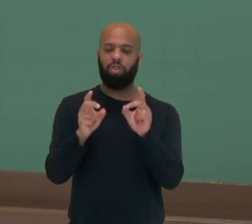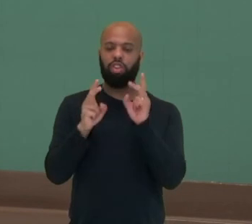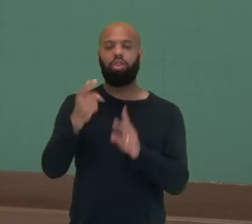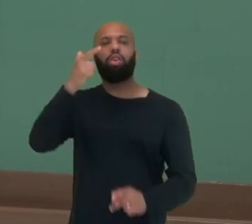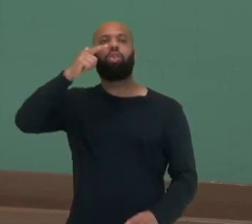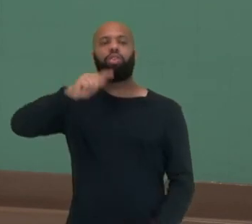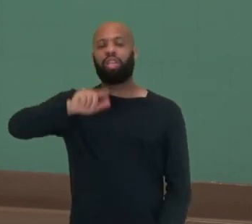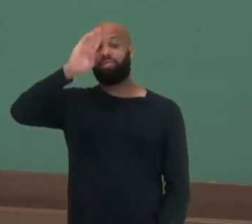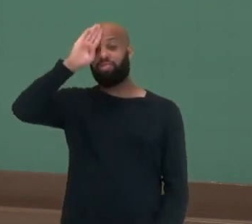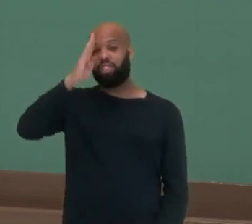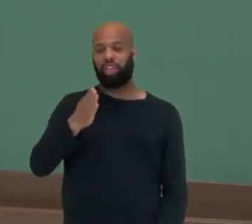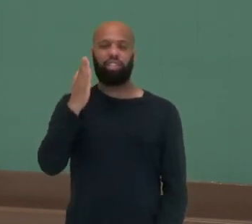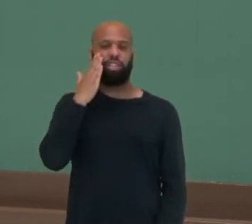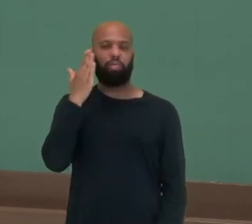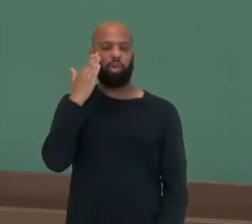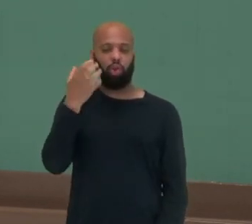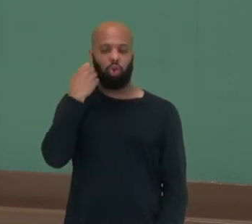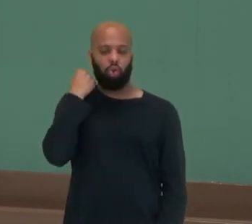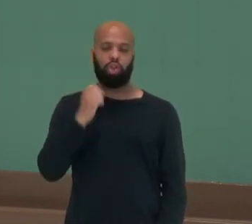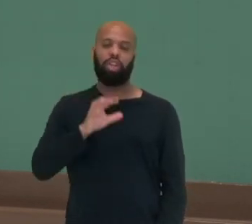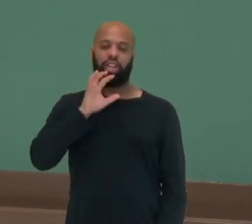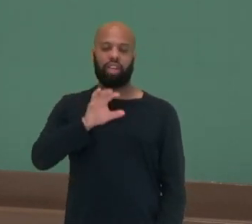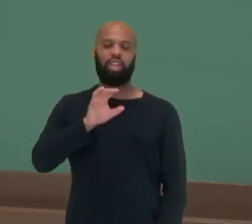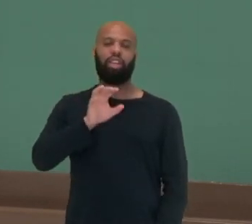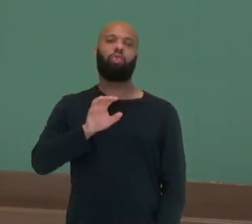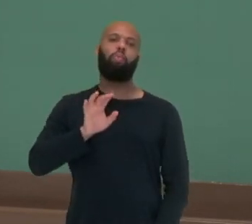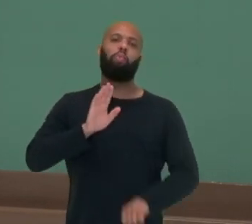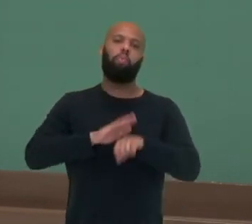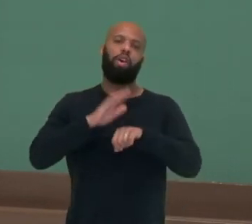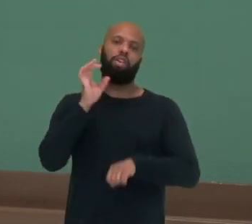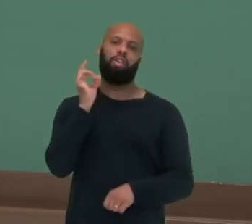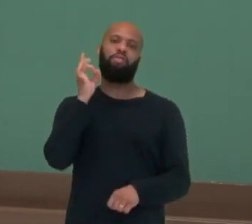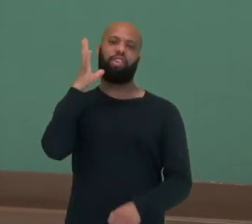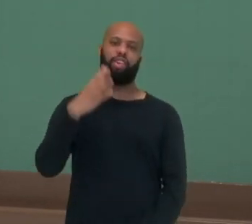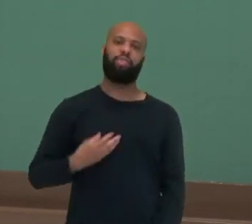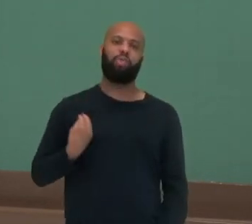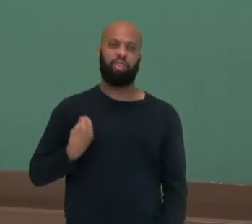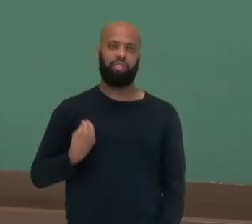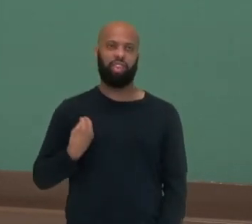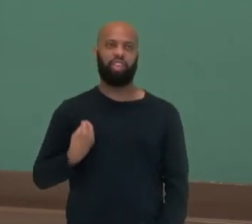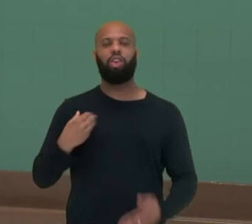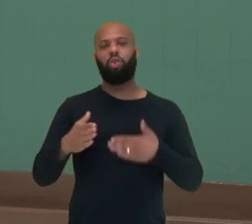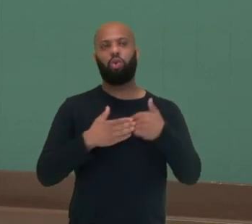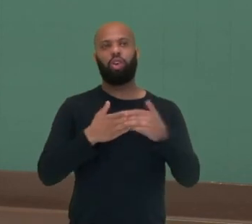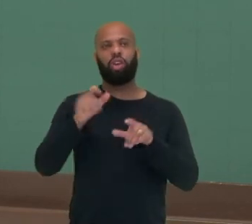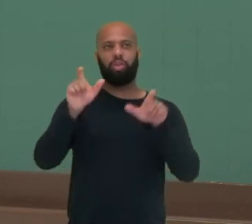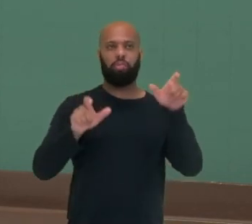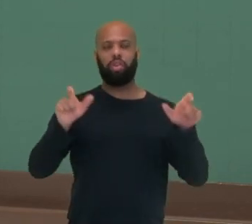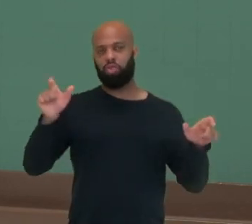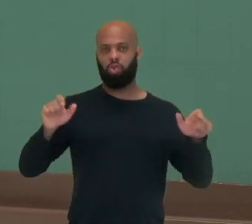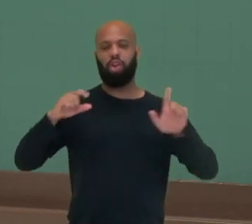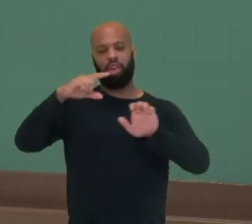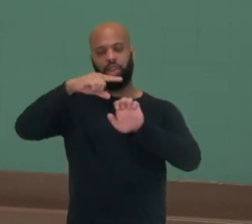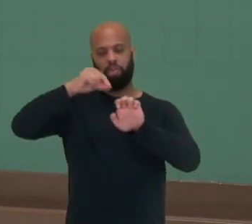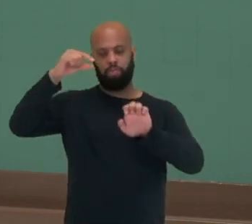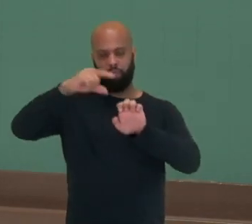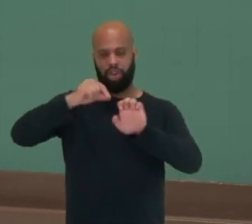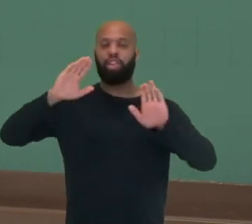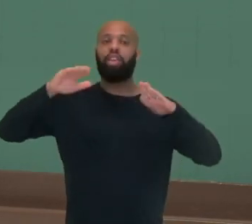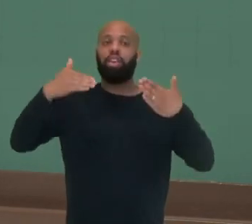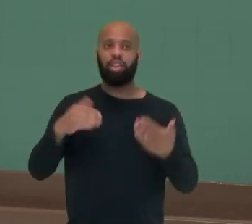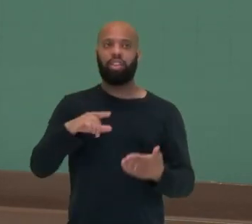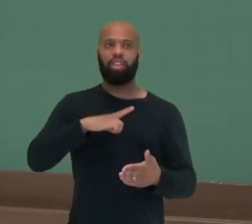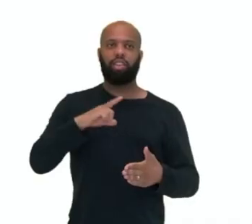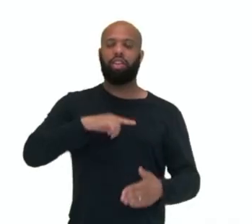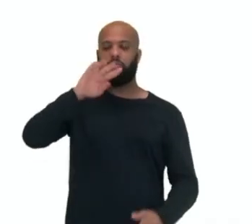ter automaticamente o lucro. Isso é para facilitar a vida de qualquer empreendedor. As planilhas podem